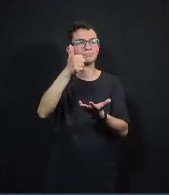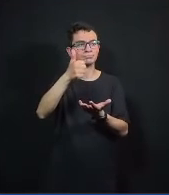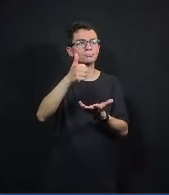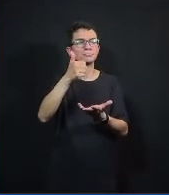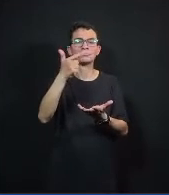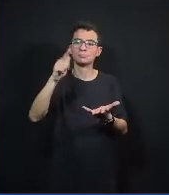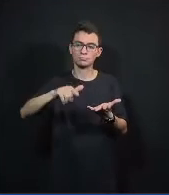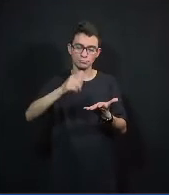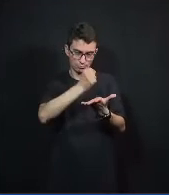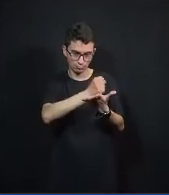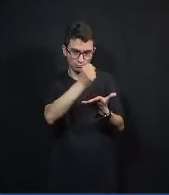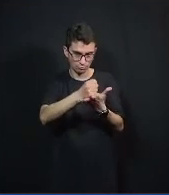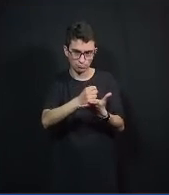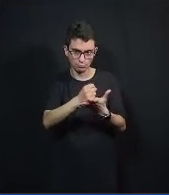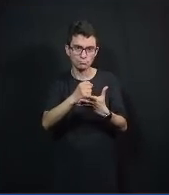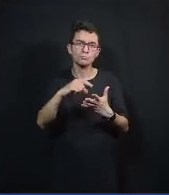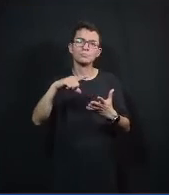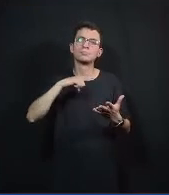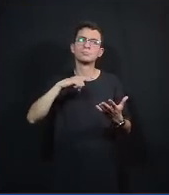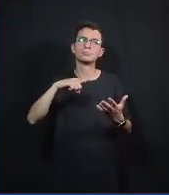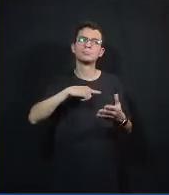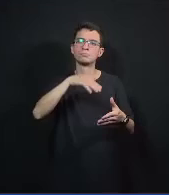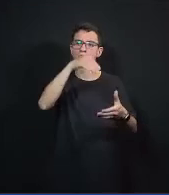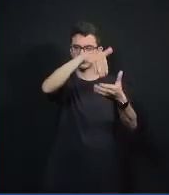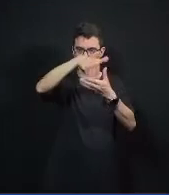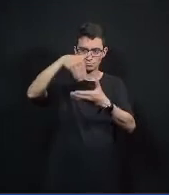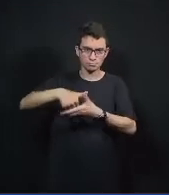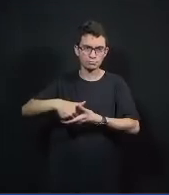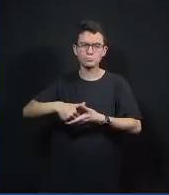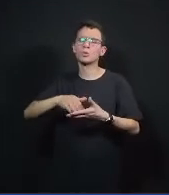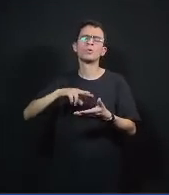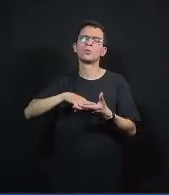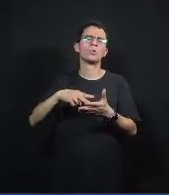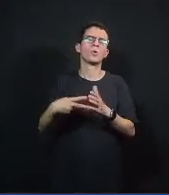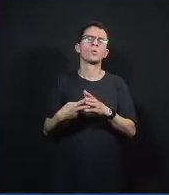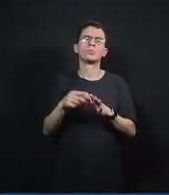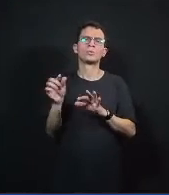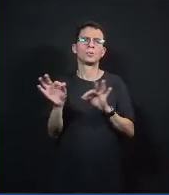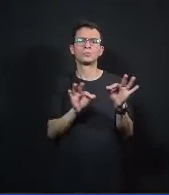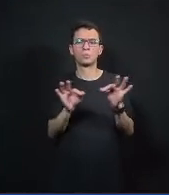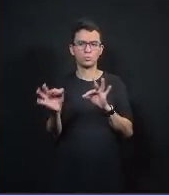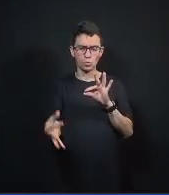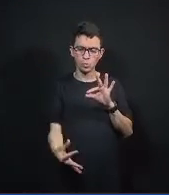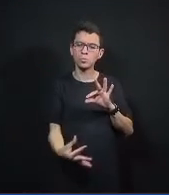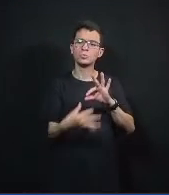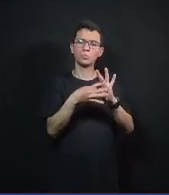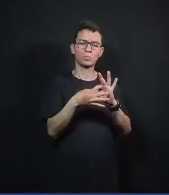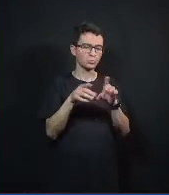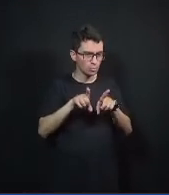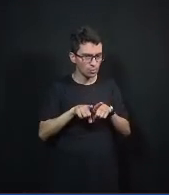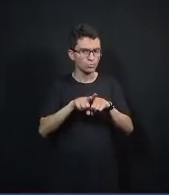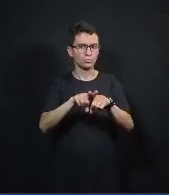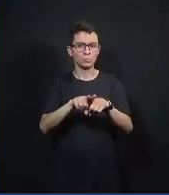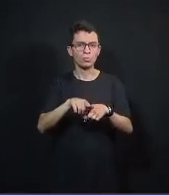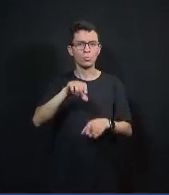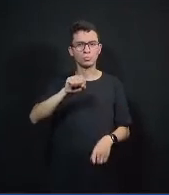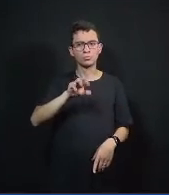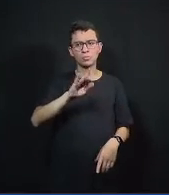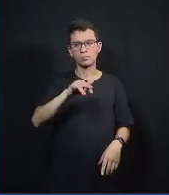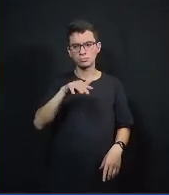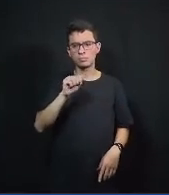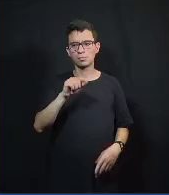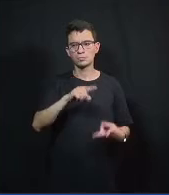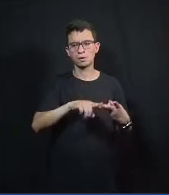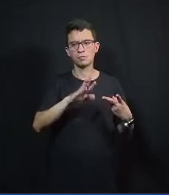segurança sanitária para as eleições, que foi elaborado em parceria com uma consultoria sanitária formada pela Fiocruz,